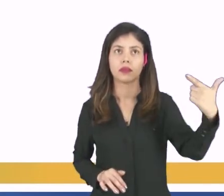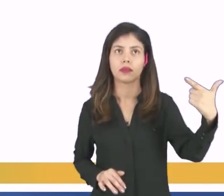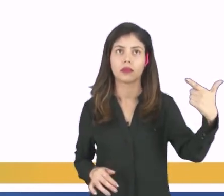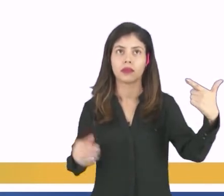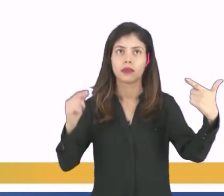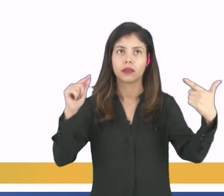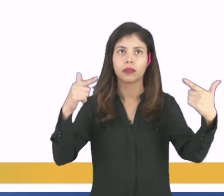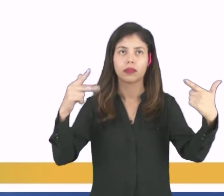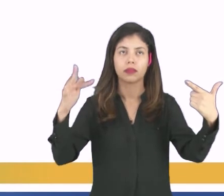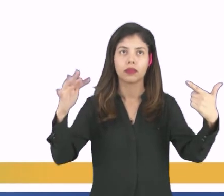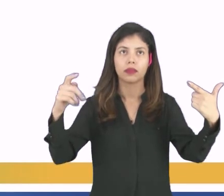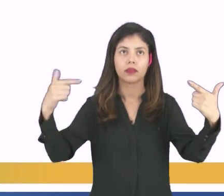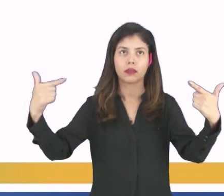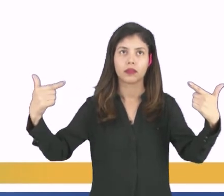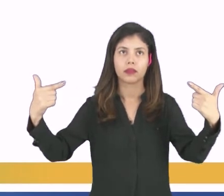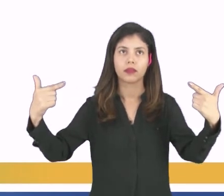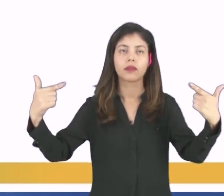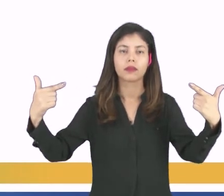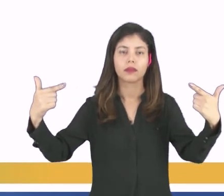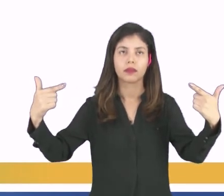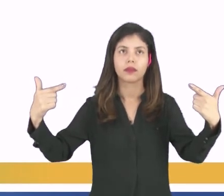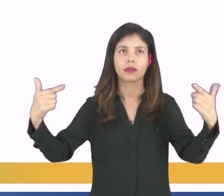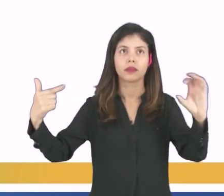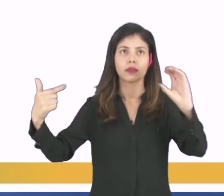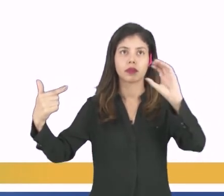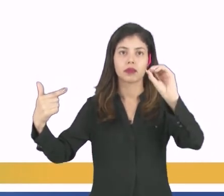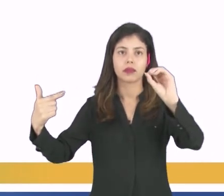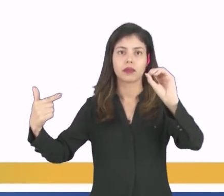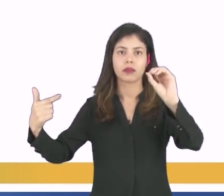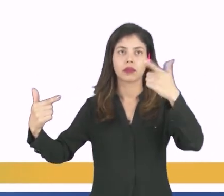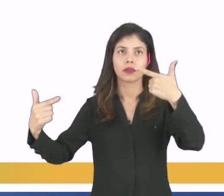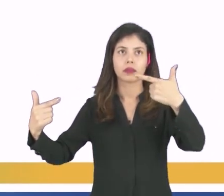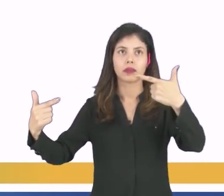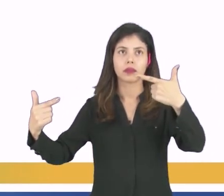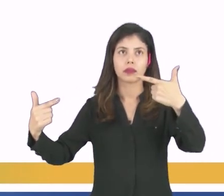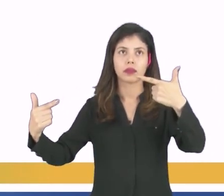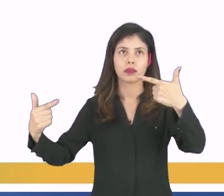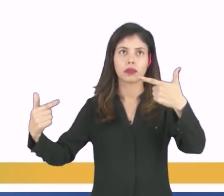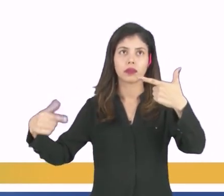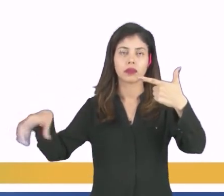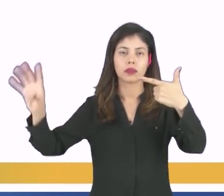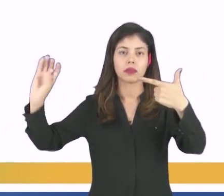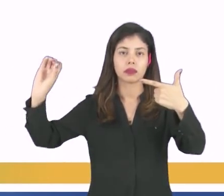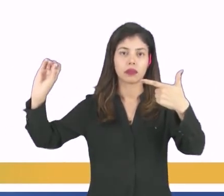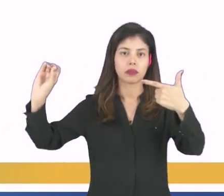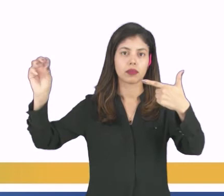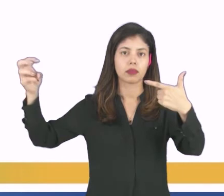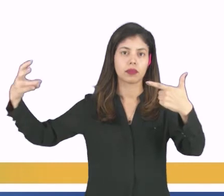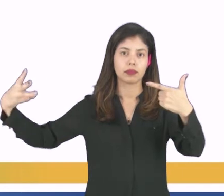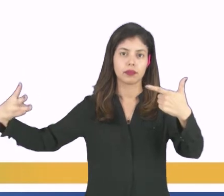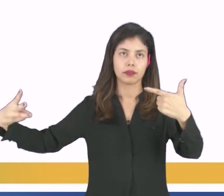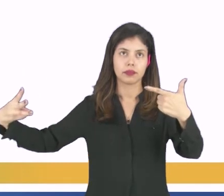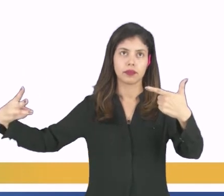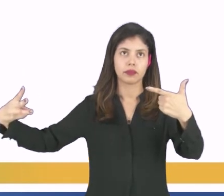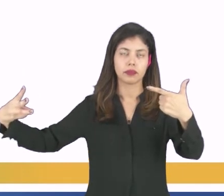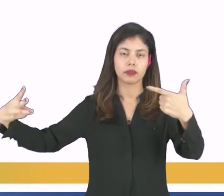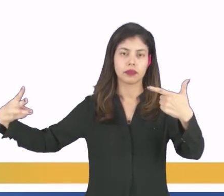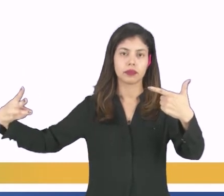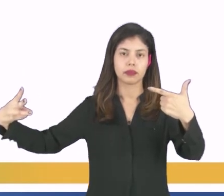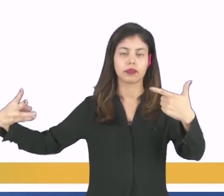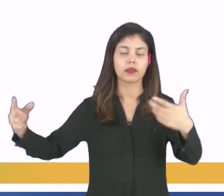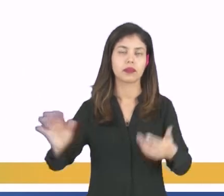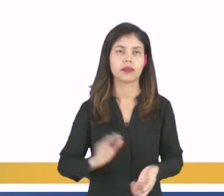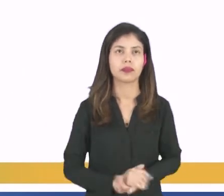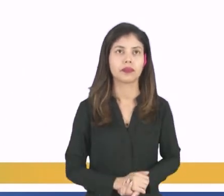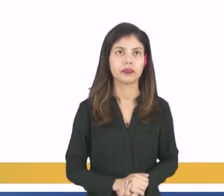reagente, 2 lado do produto. Oxigênio tem 2 aqui no lado do reagente, 3 no produto.